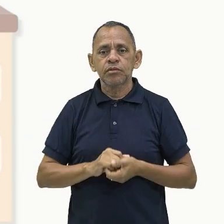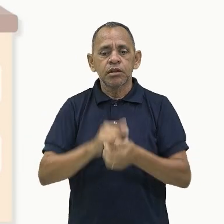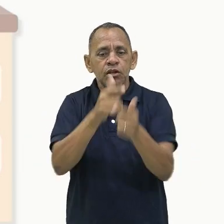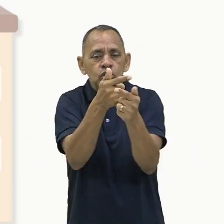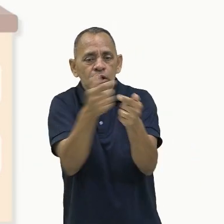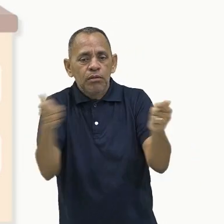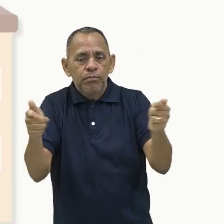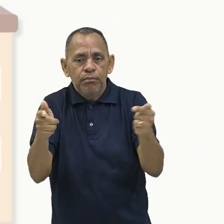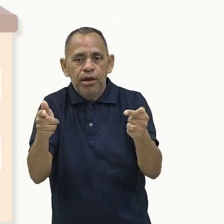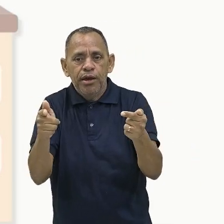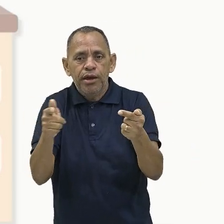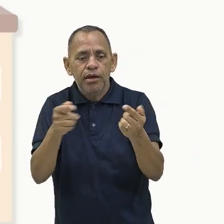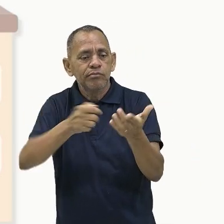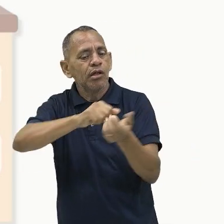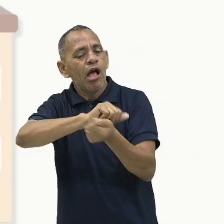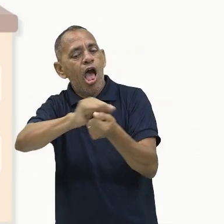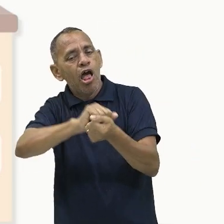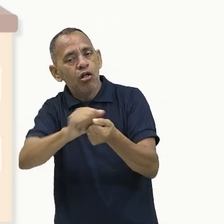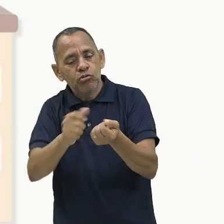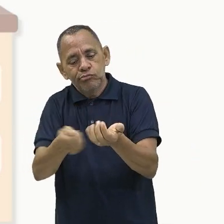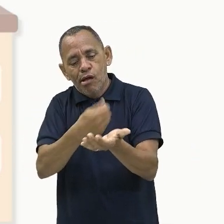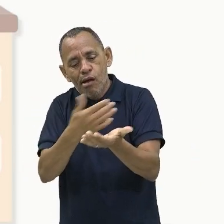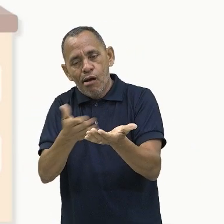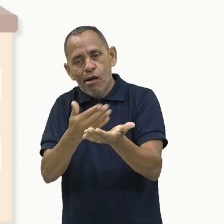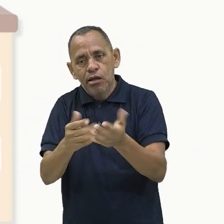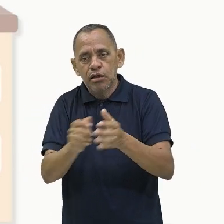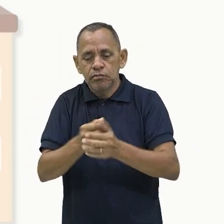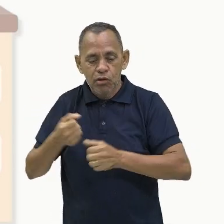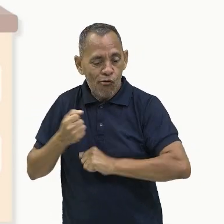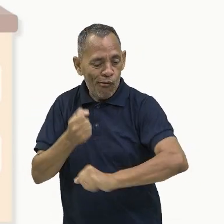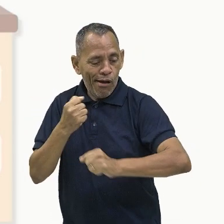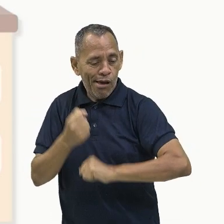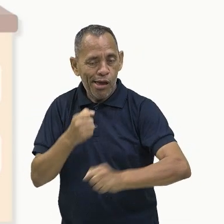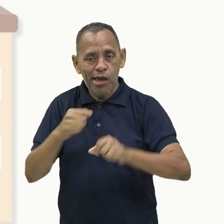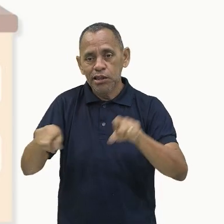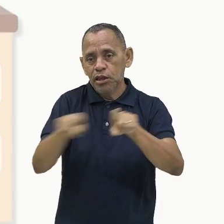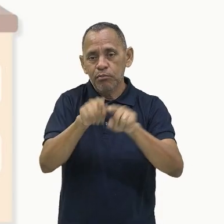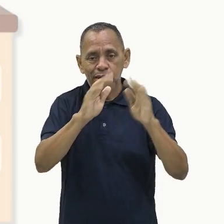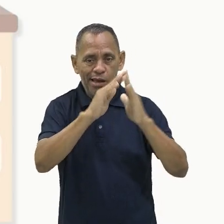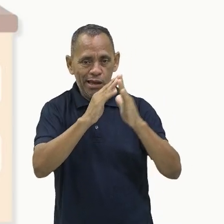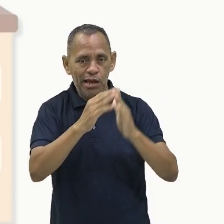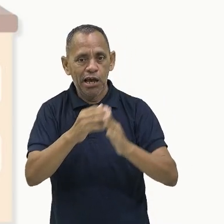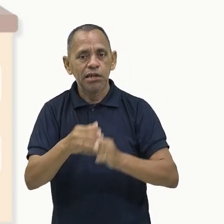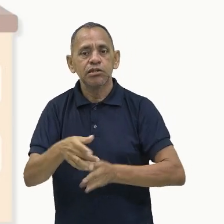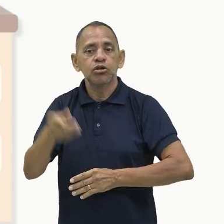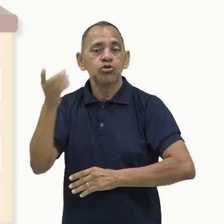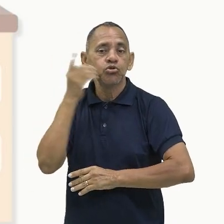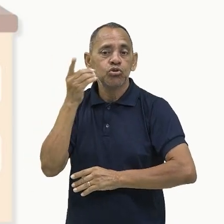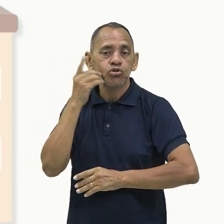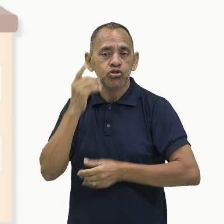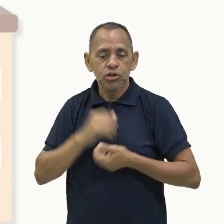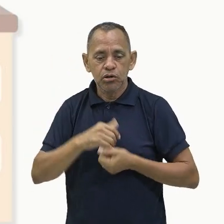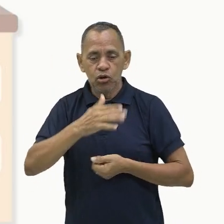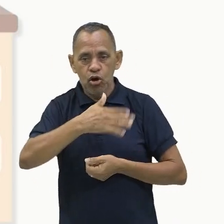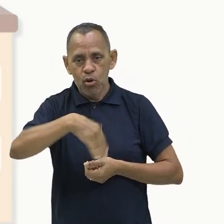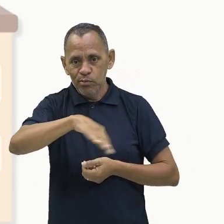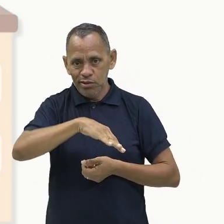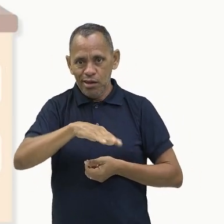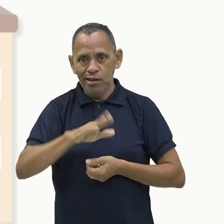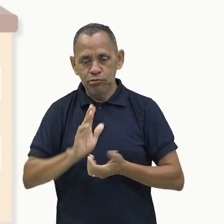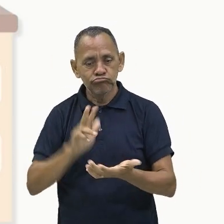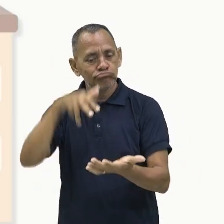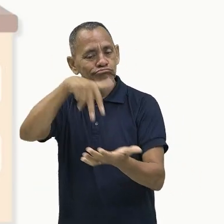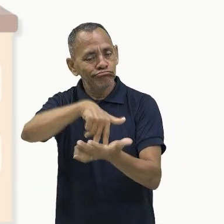lousa antes e depois de cada aula, varrer e limpar o chão diariamente, pois é um ambiente que vocês estão,